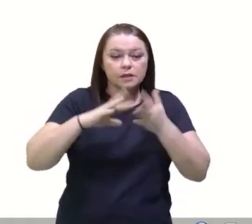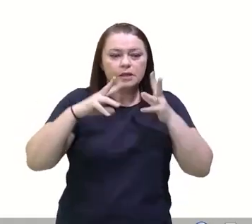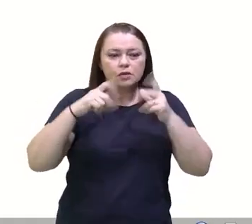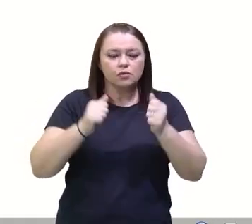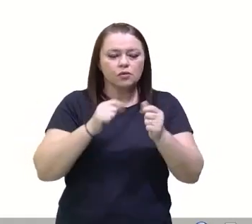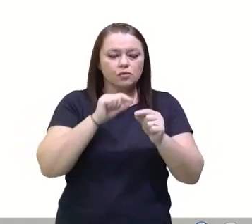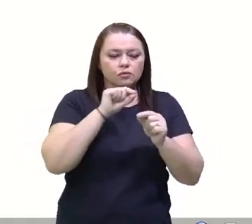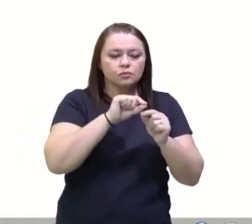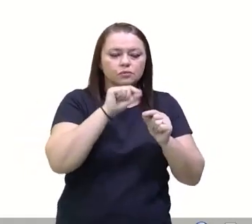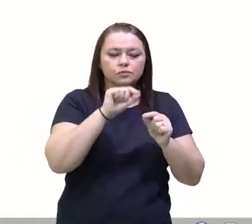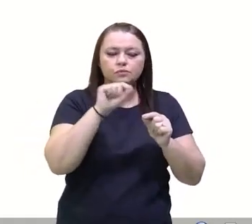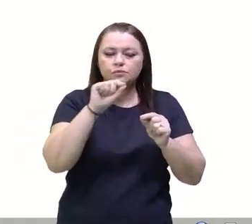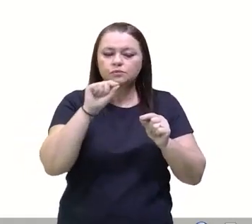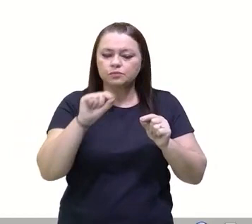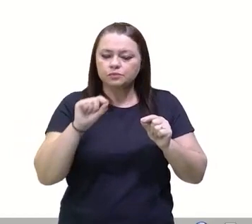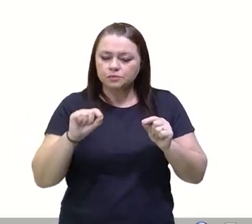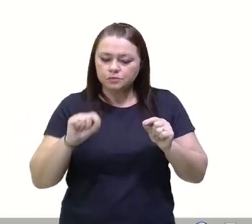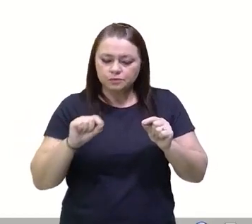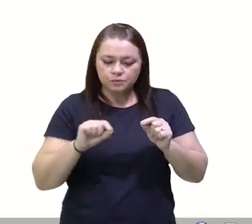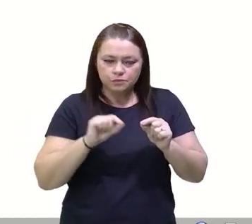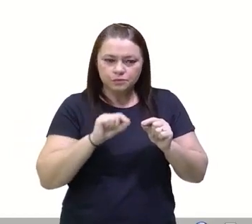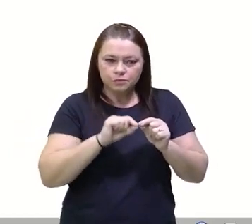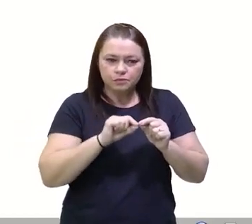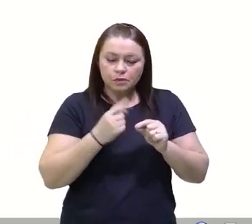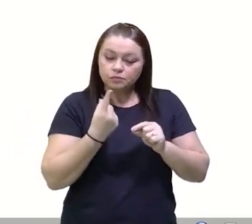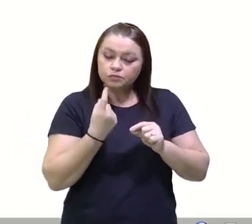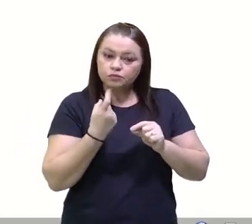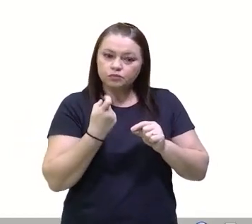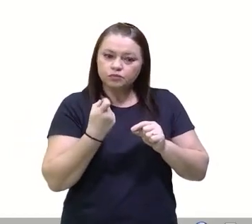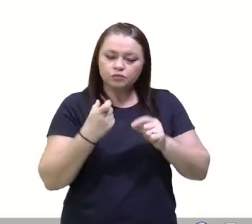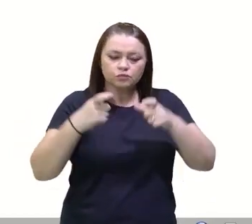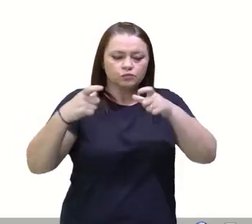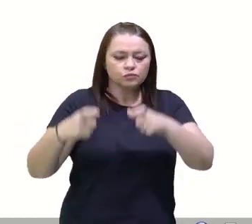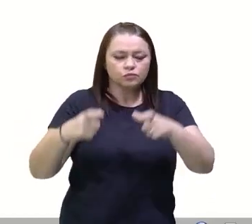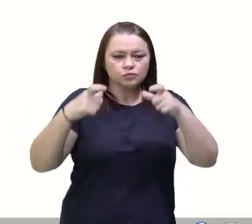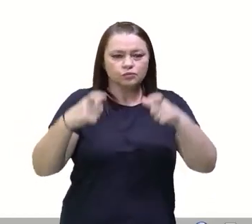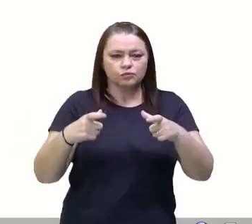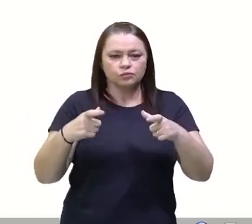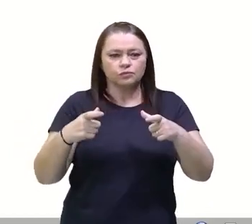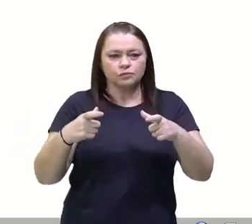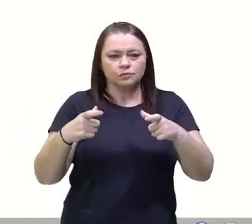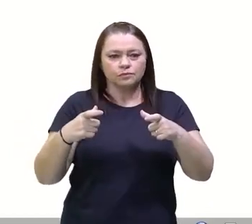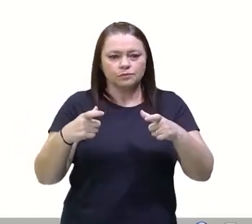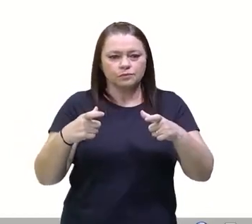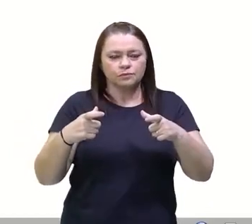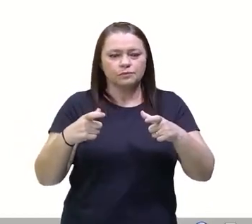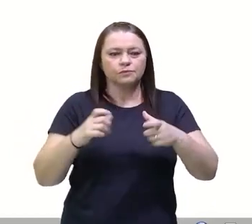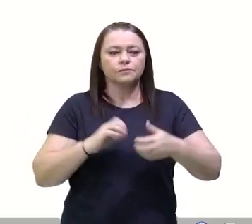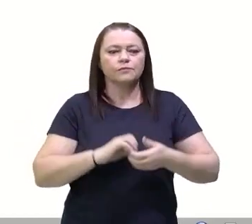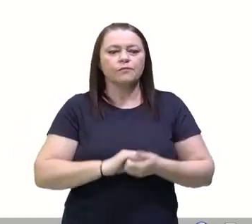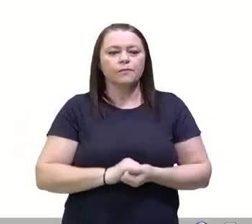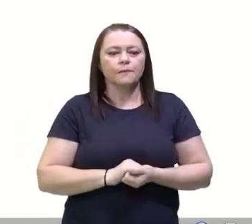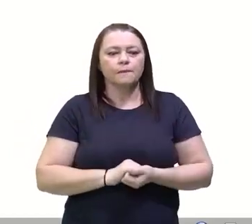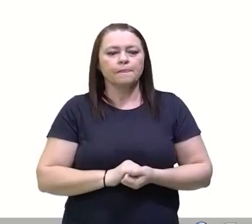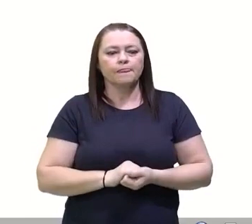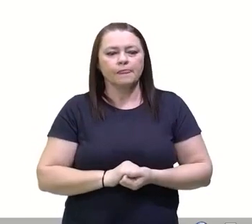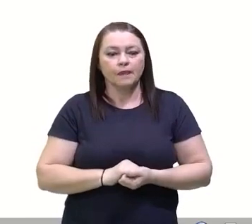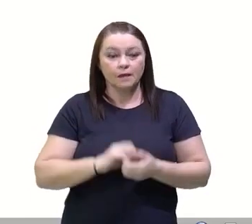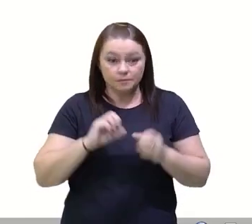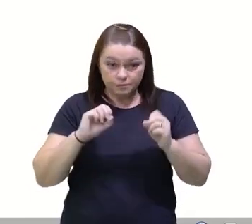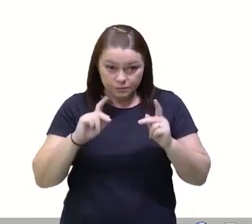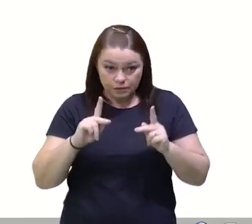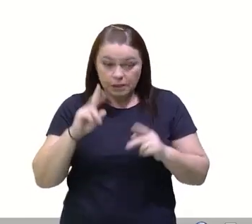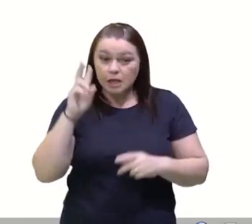ó, os pontinhos, estão contidos em um único